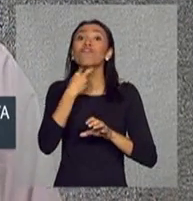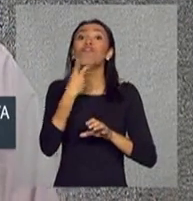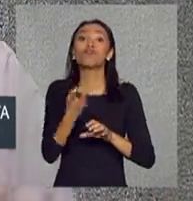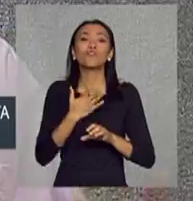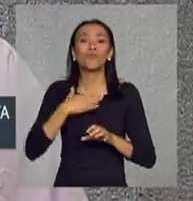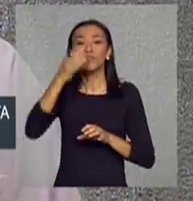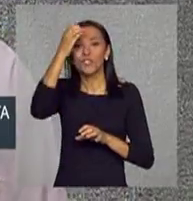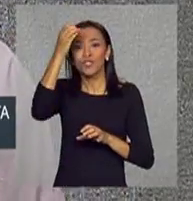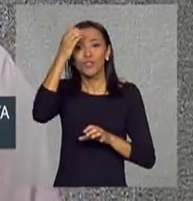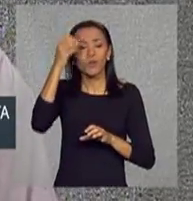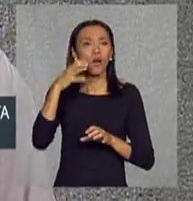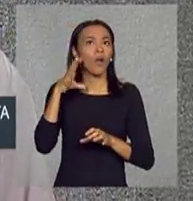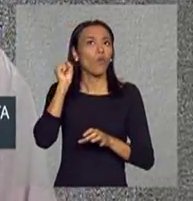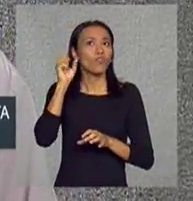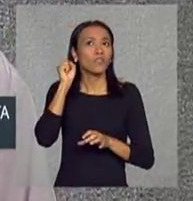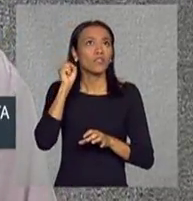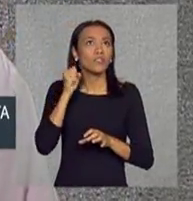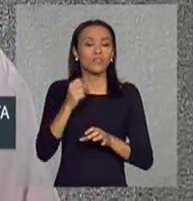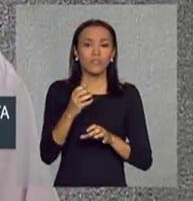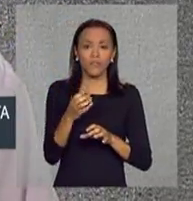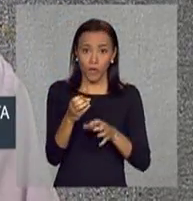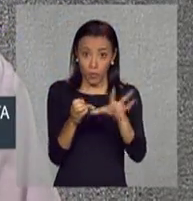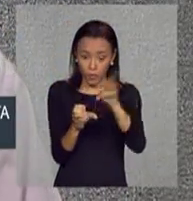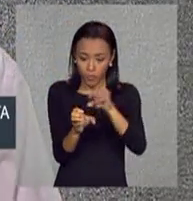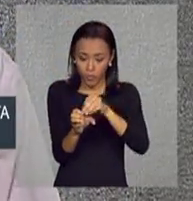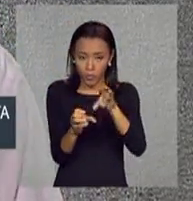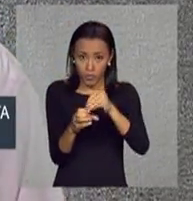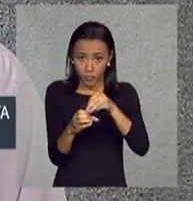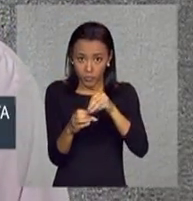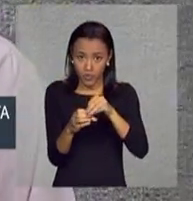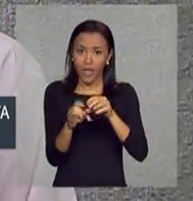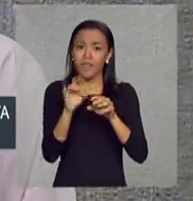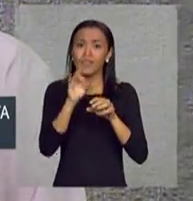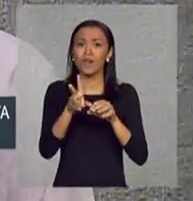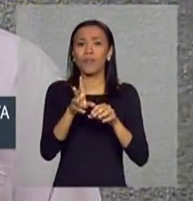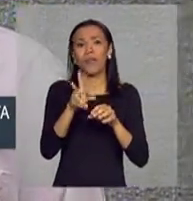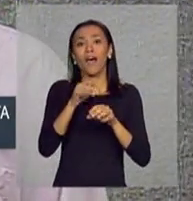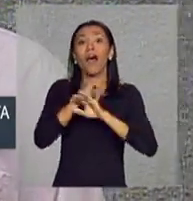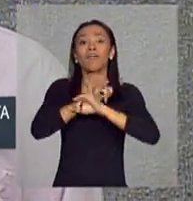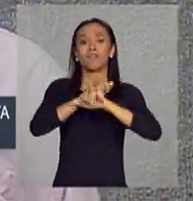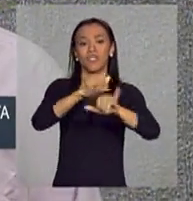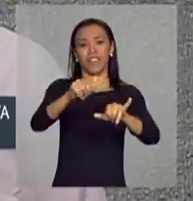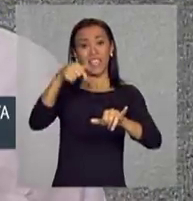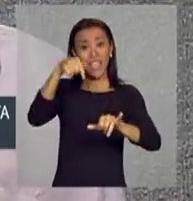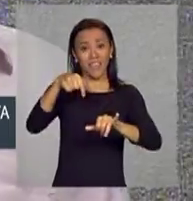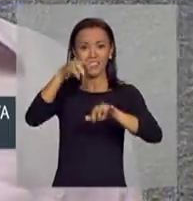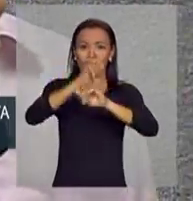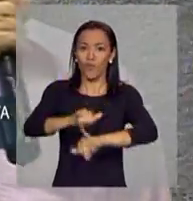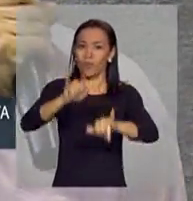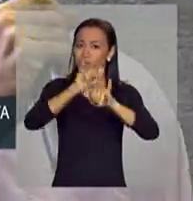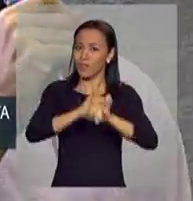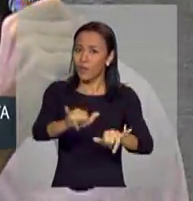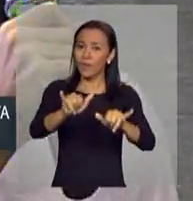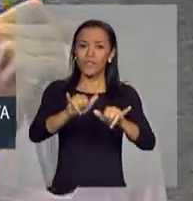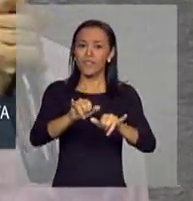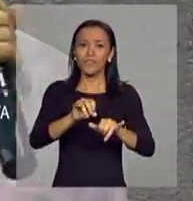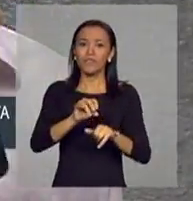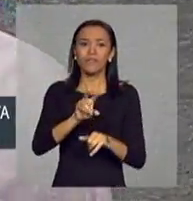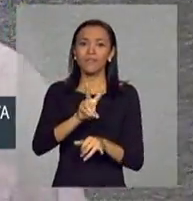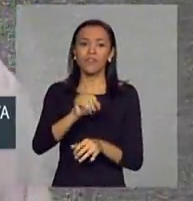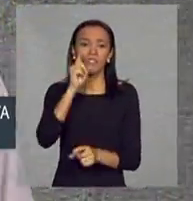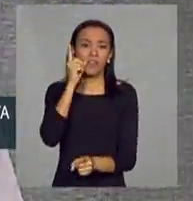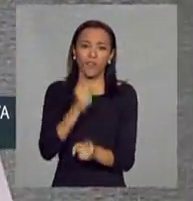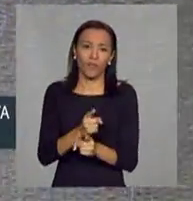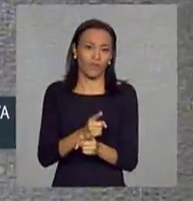tio, nunca vi ele em movimento. Então, assim, só para alertar que, muitas vezes, essas informações não vão ser achadas somente